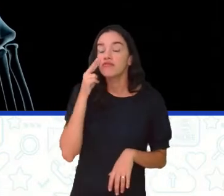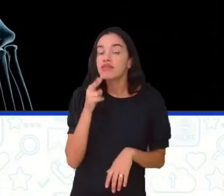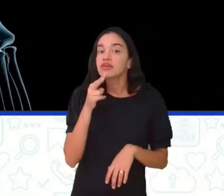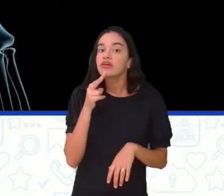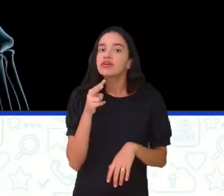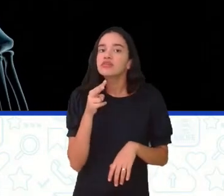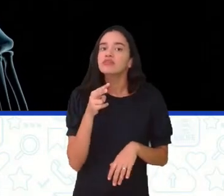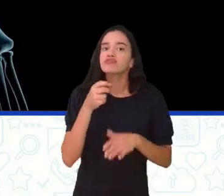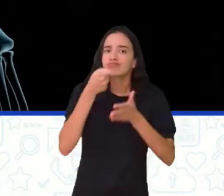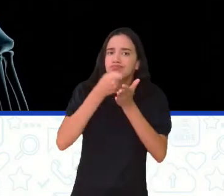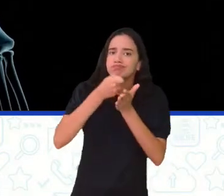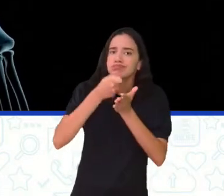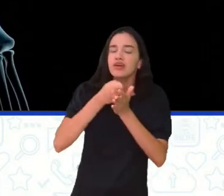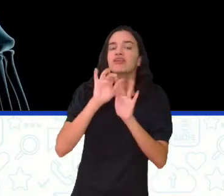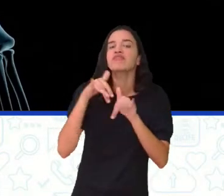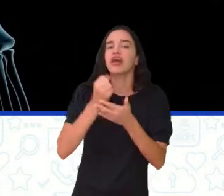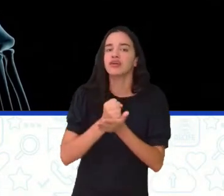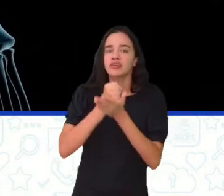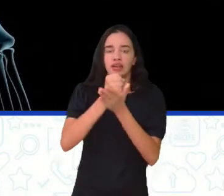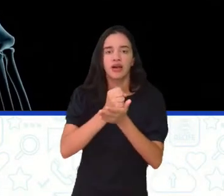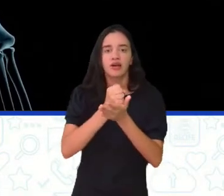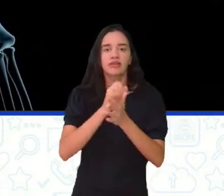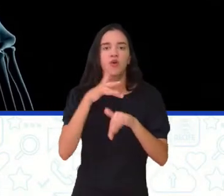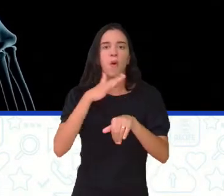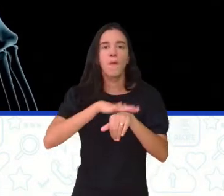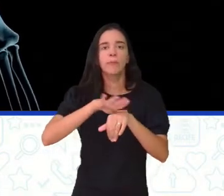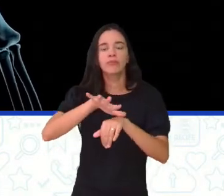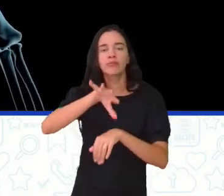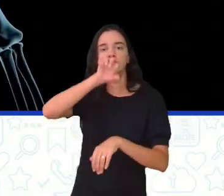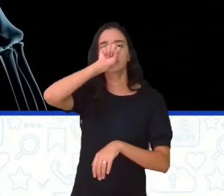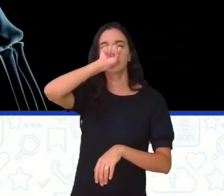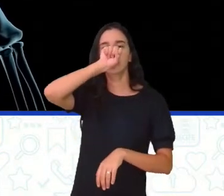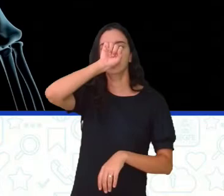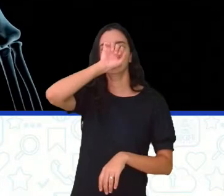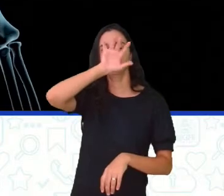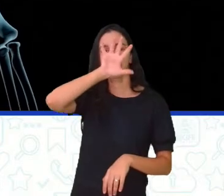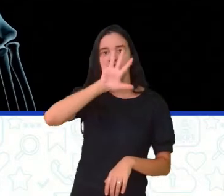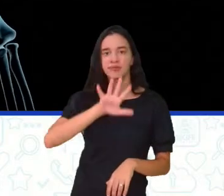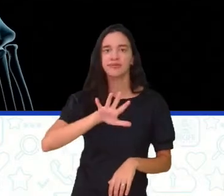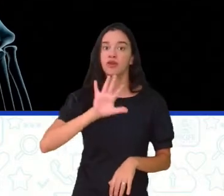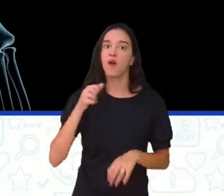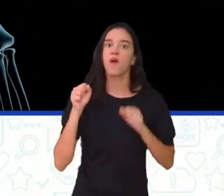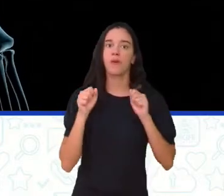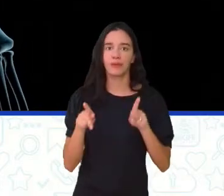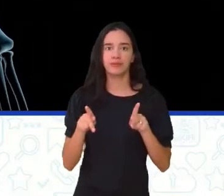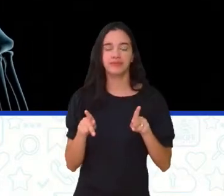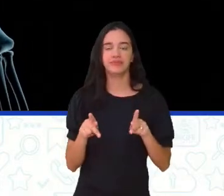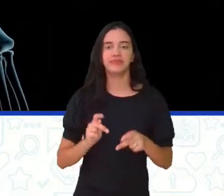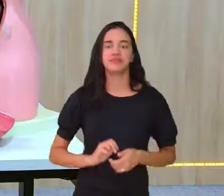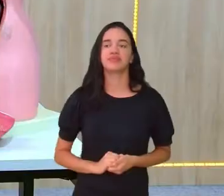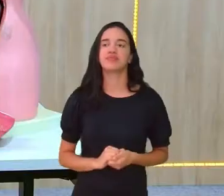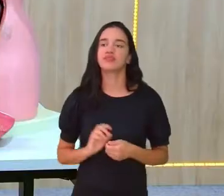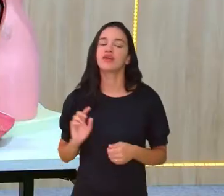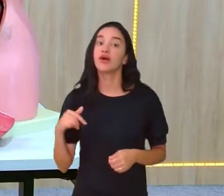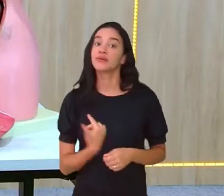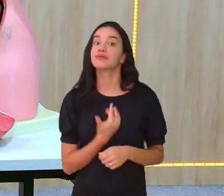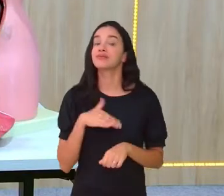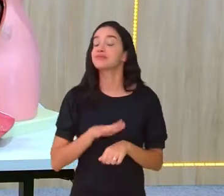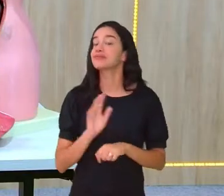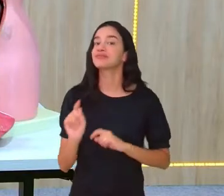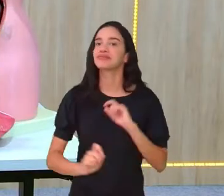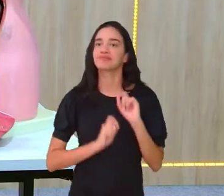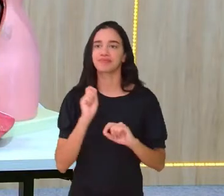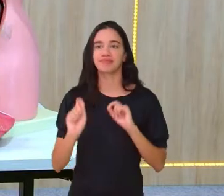ajudar bastante no momento da inspiração e expiração. Ok? O que é que nós temos